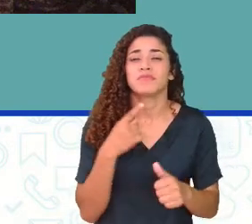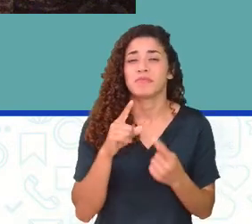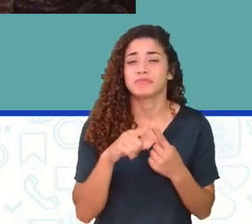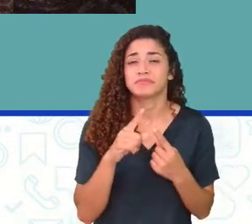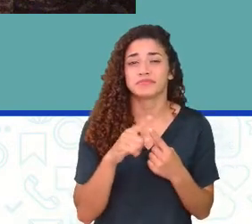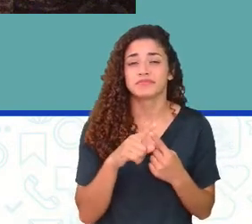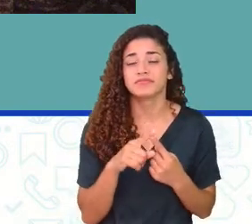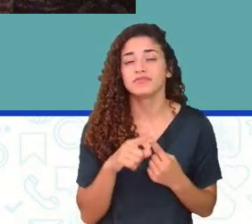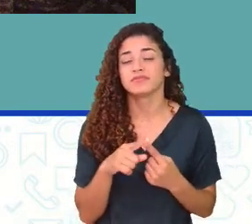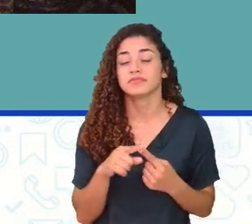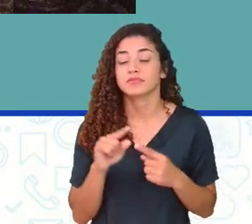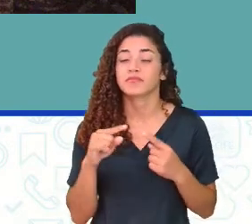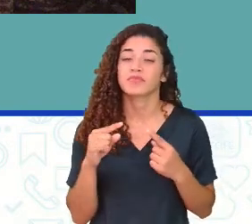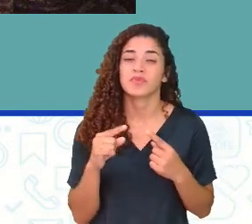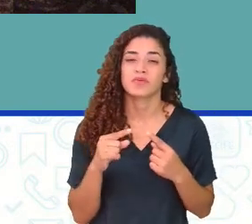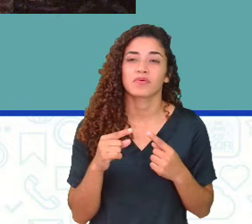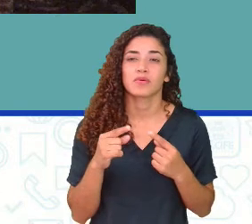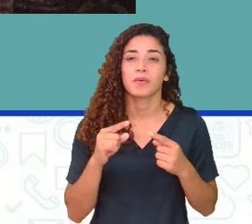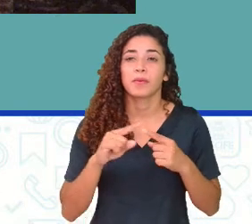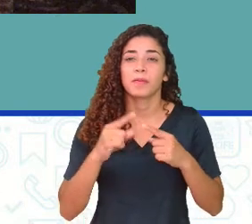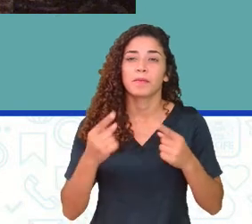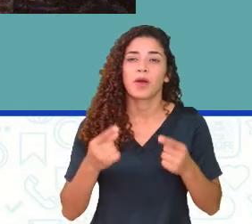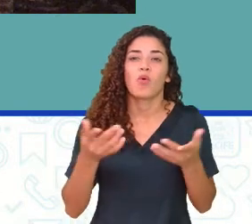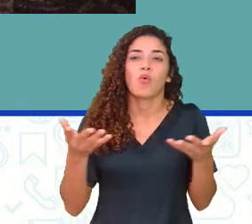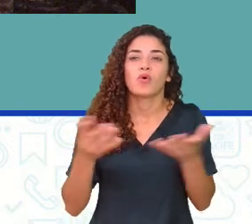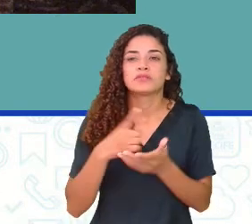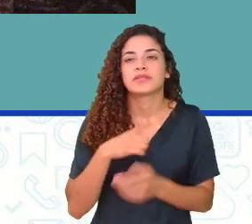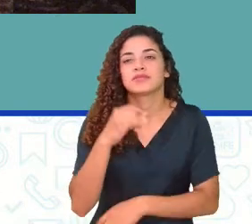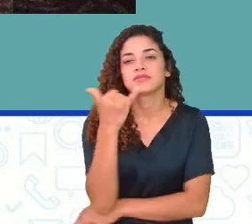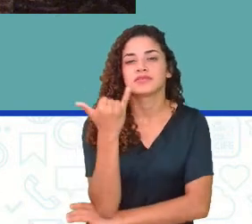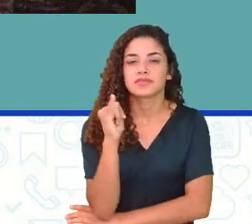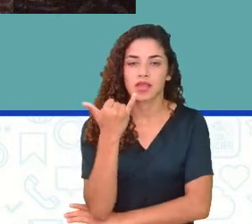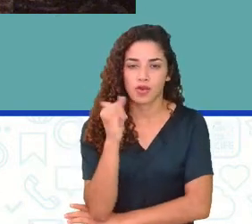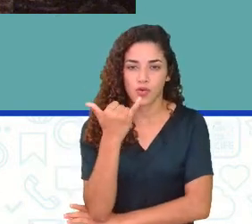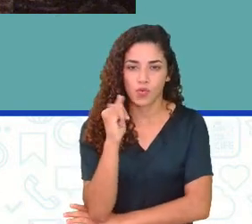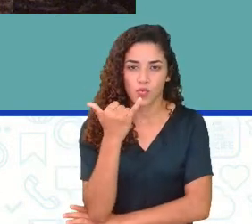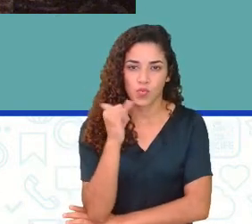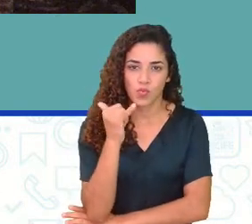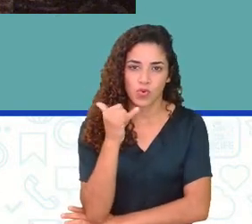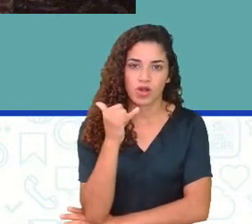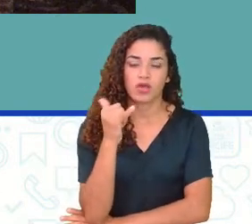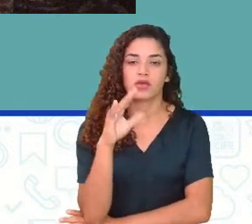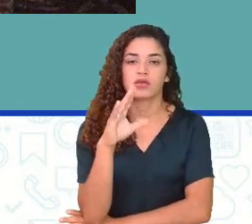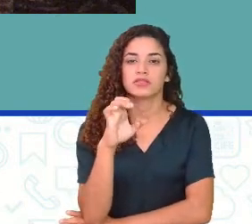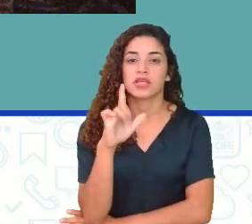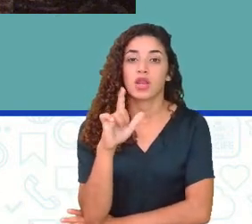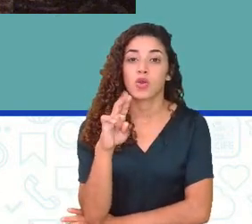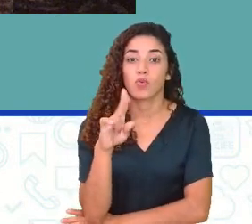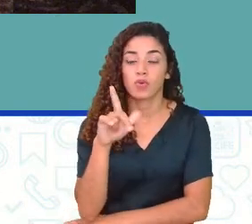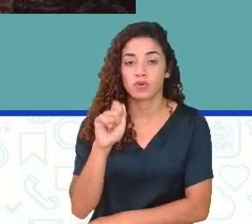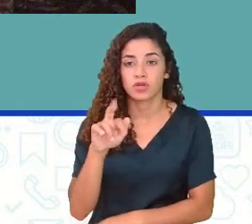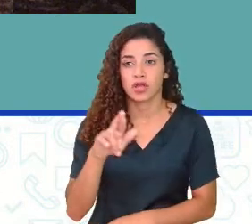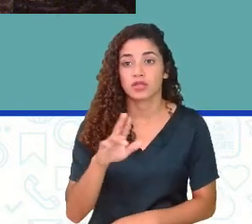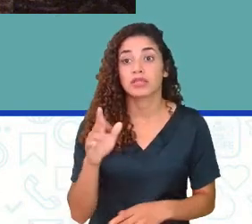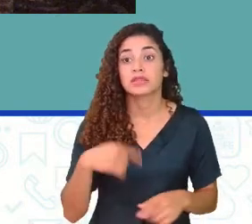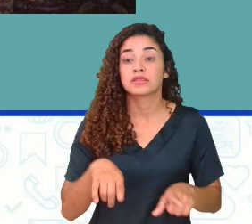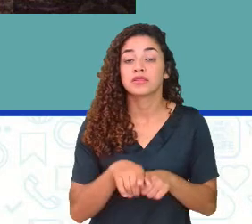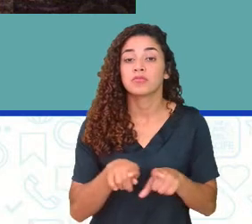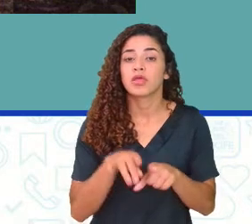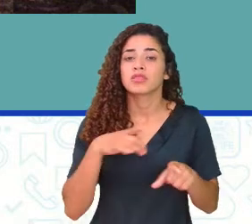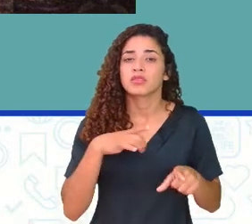realmente, mas hoje nós já temos o celular que nós utilizamos, tanto que nem usamos mais aquele telefone